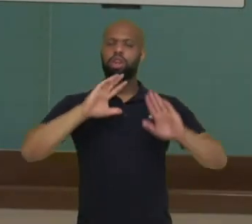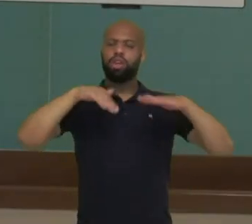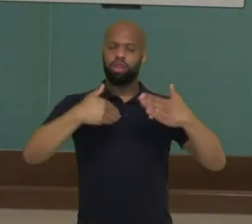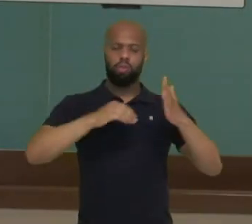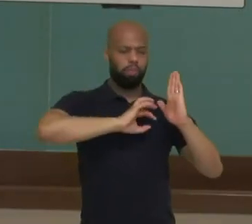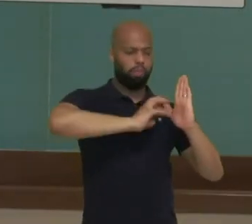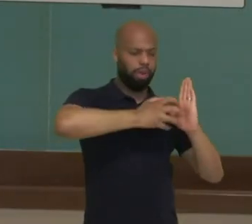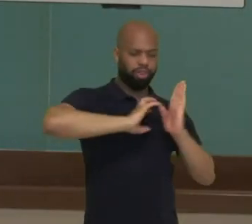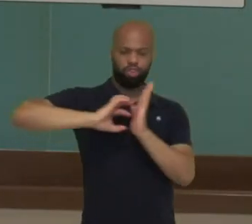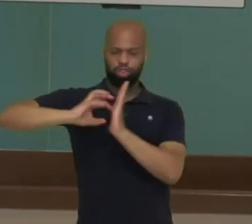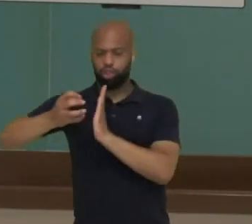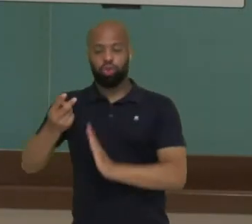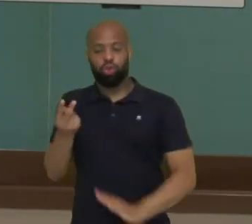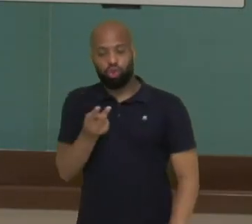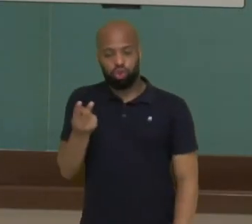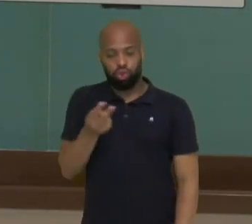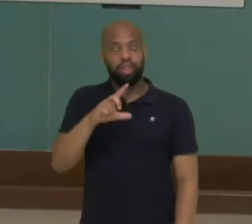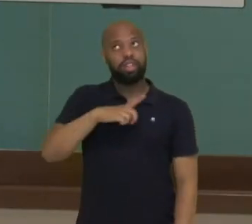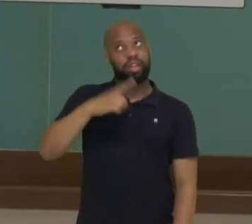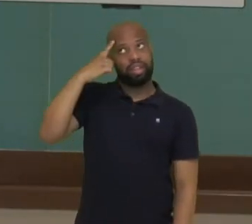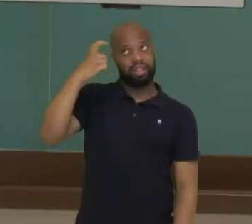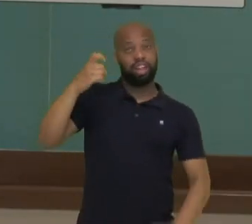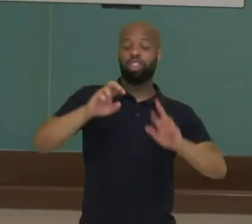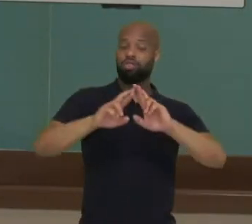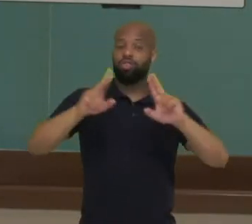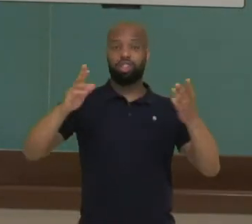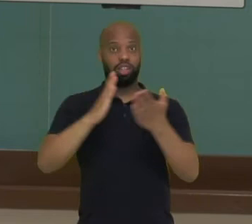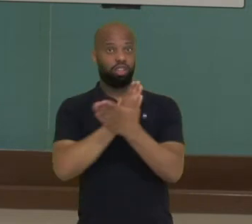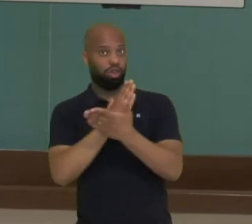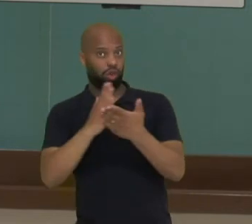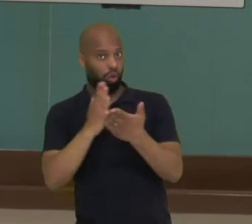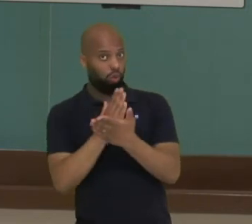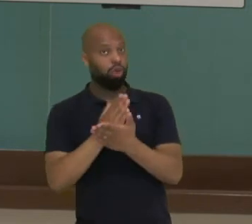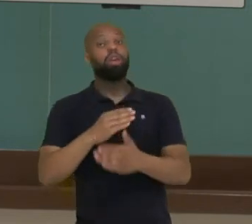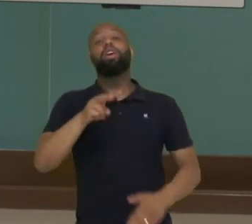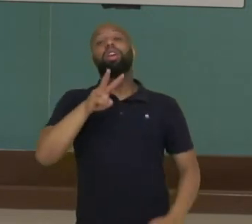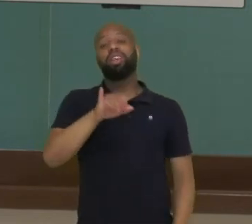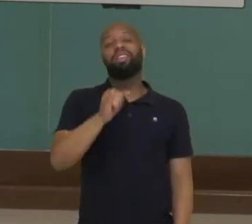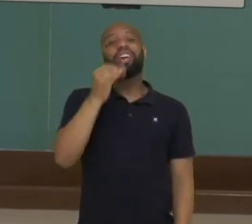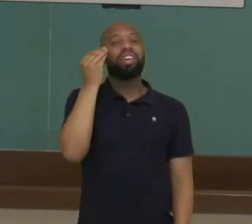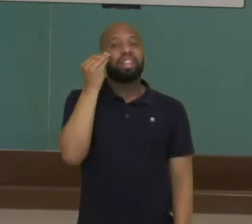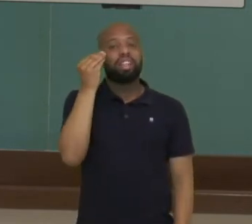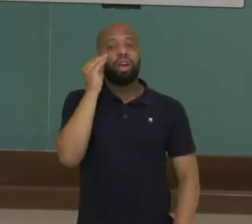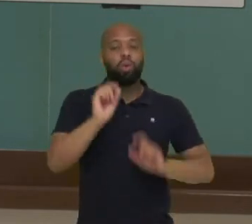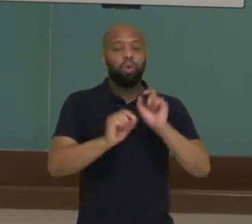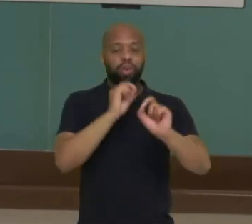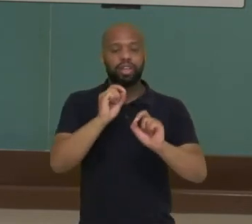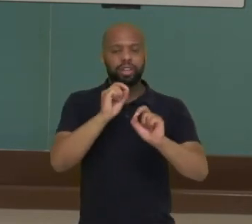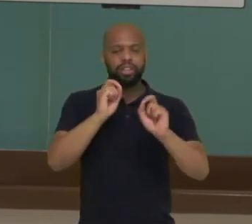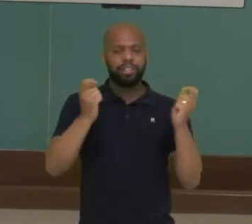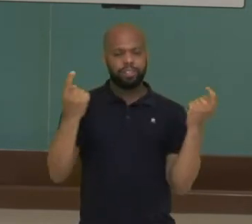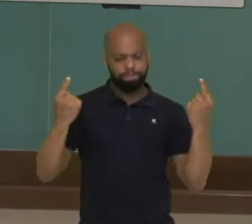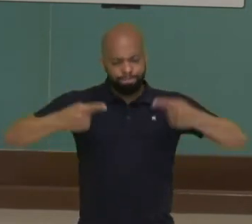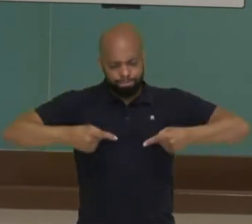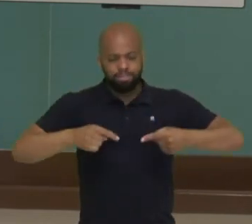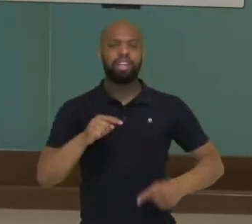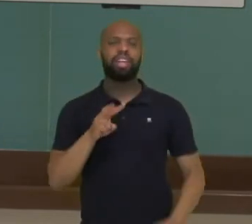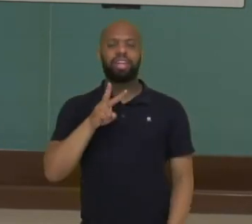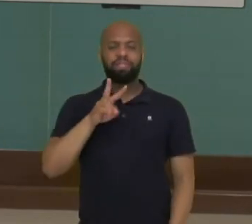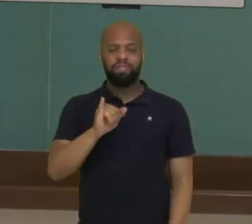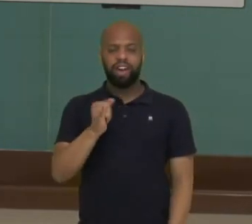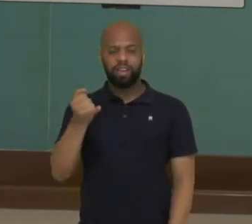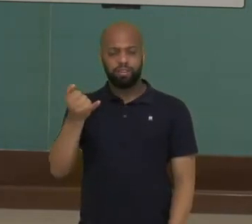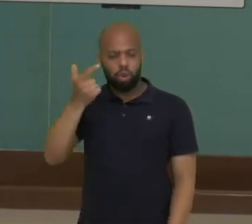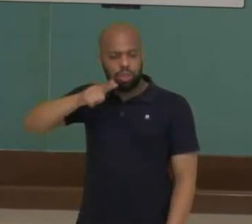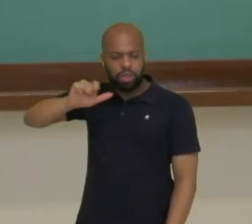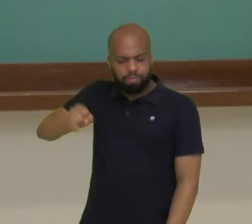vão ter ideias diferentes em alguns pontos e vão tentar fazer uma disputa ali para ver quem assumiria o poder.